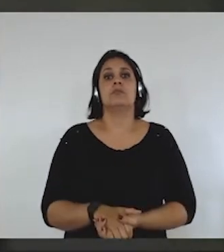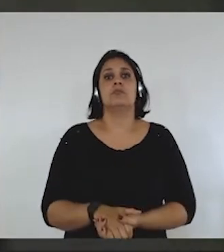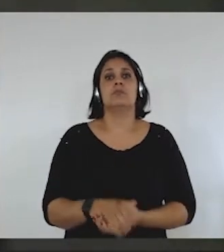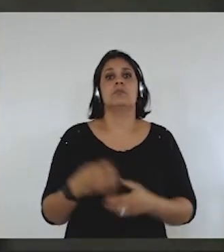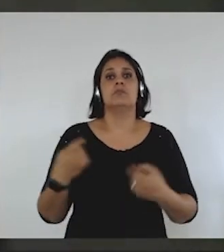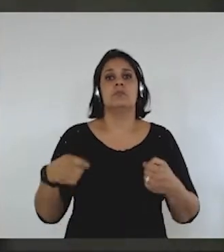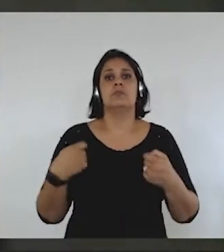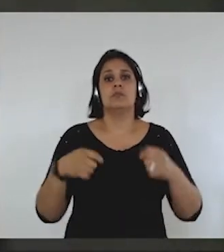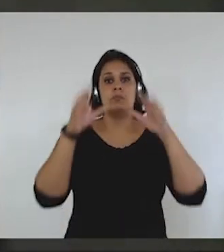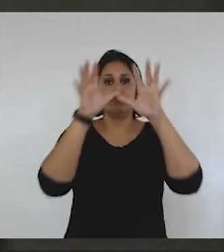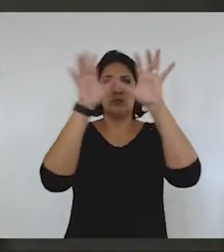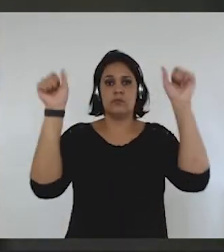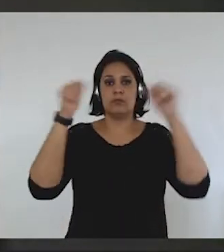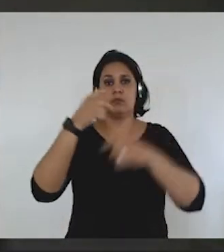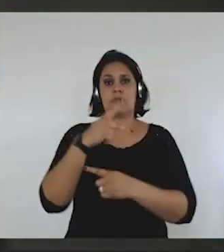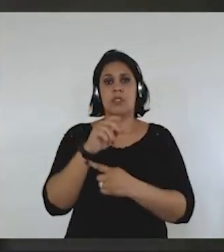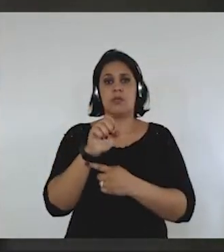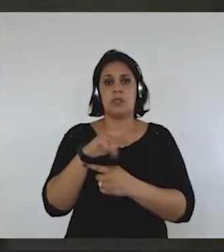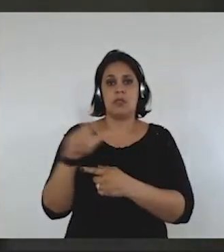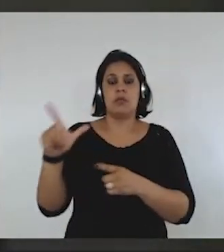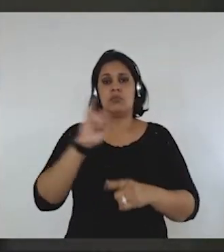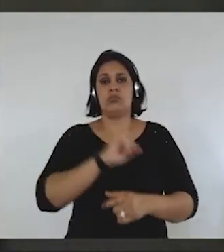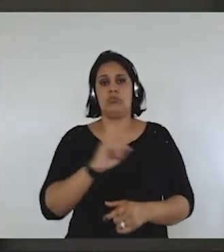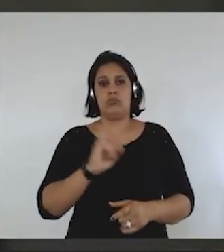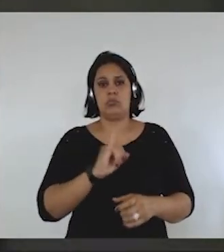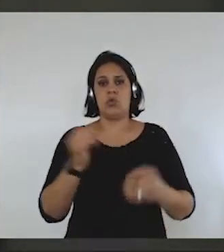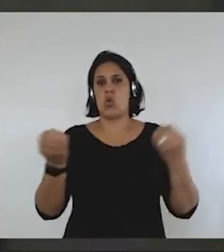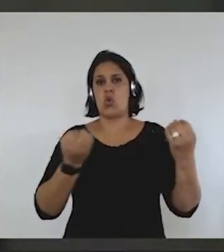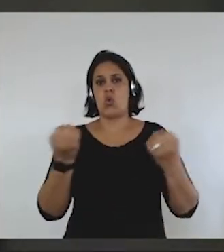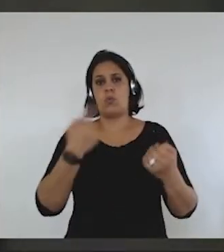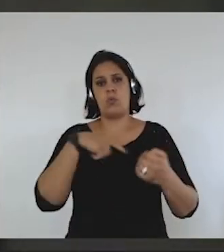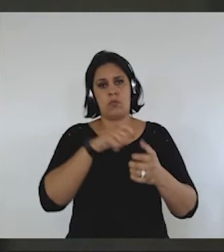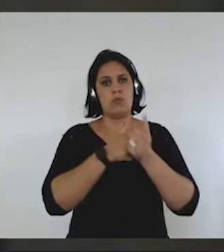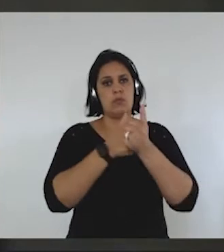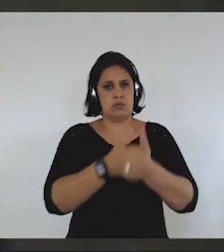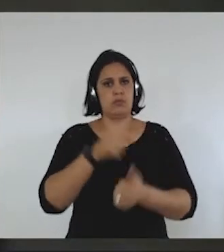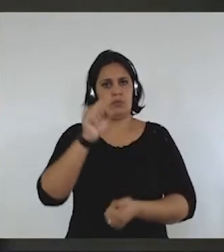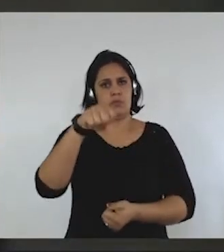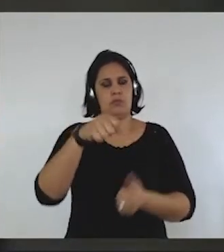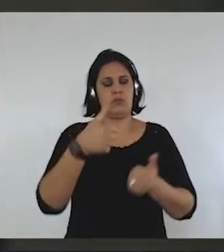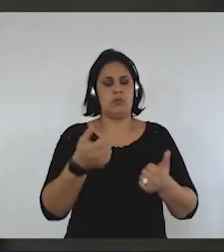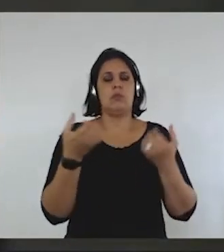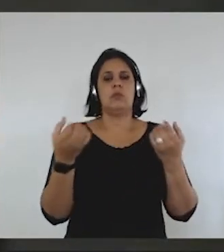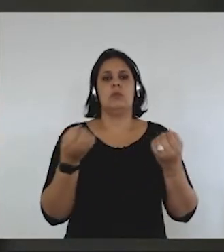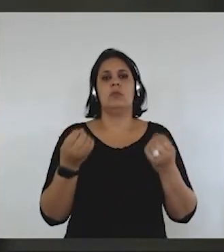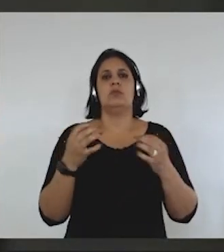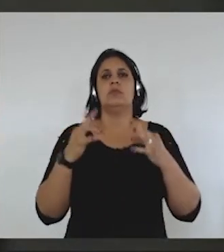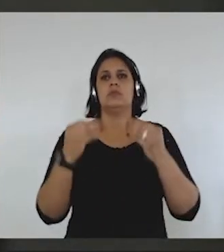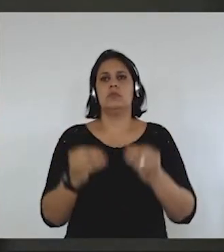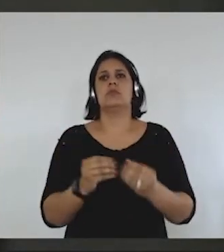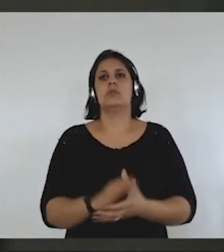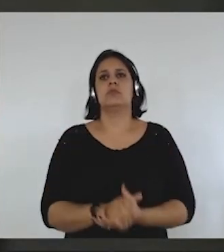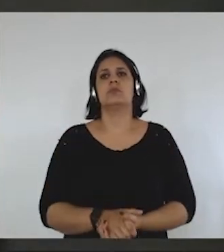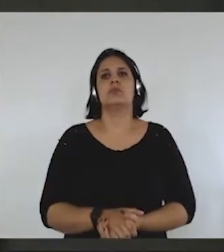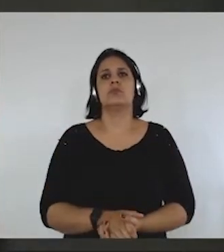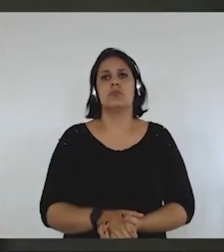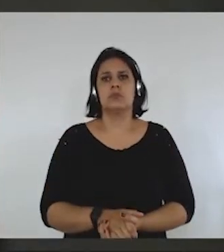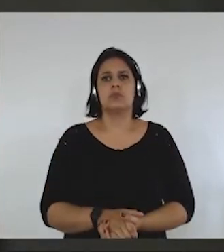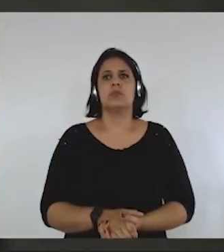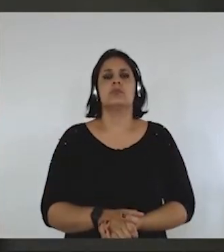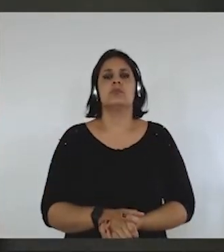Penal Internacional. Como nós temos acompanhado todos, né, pelas notícias